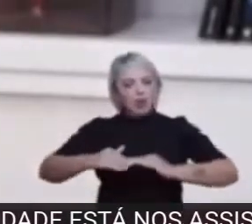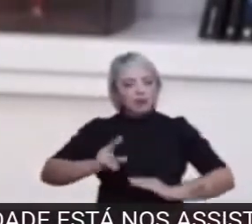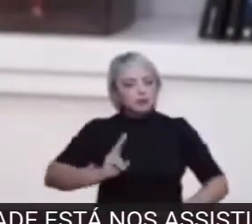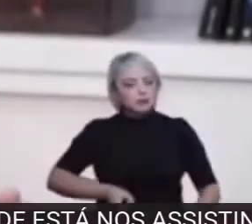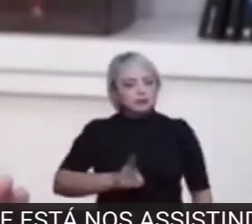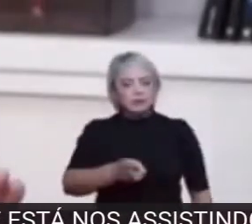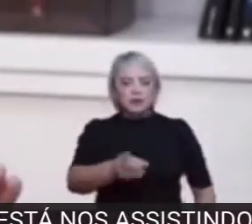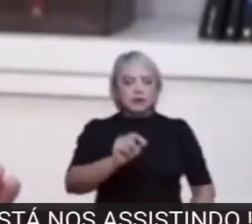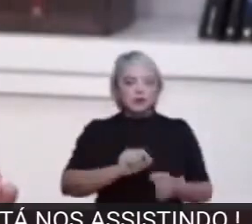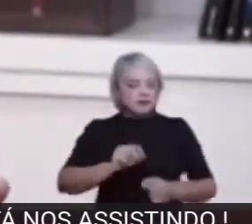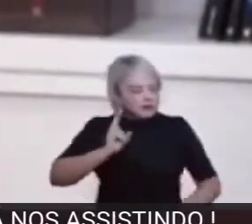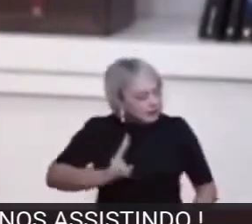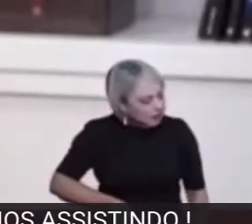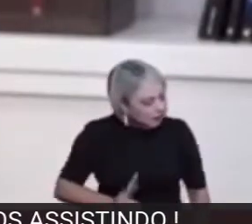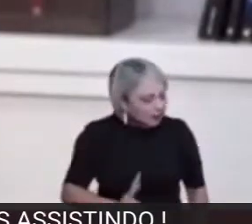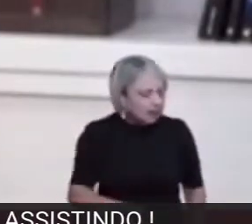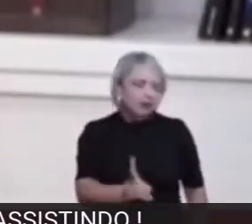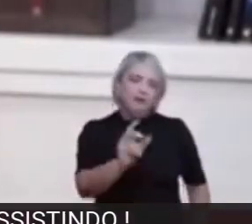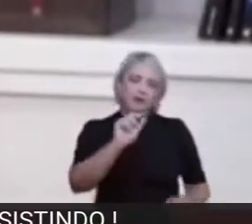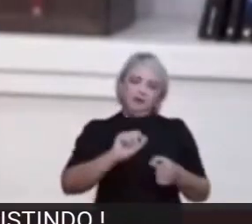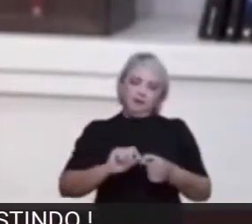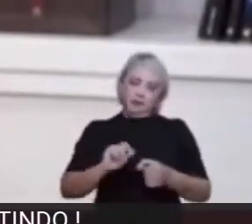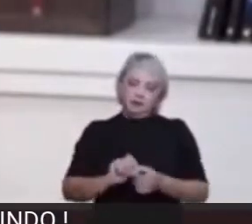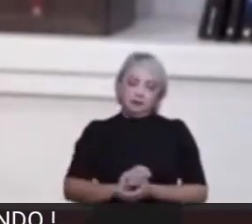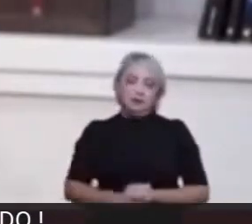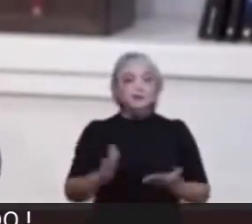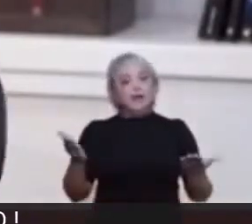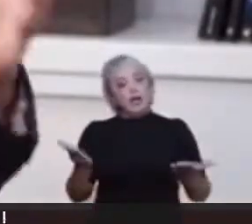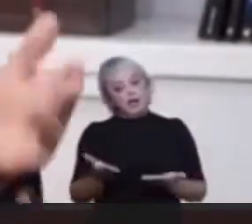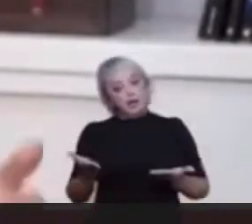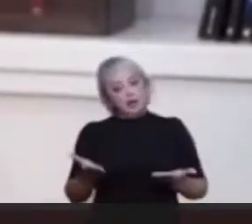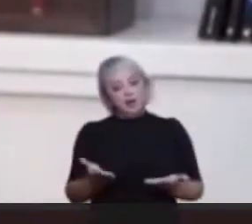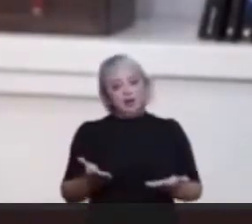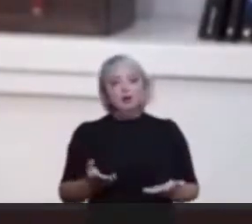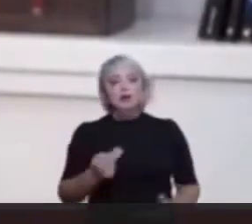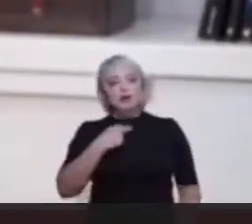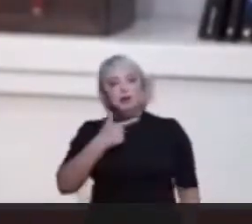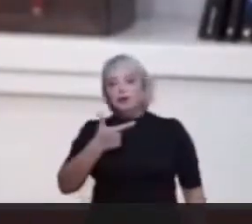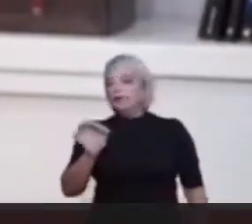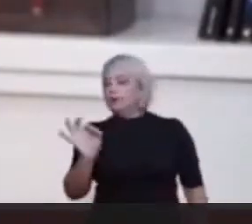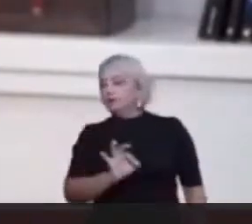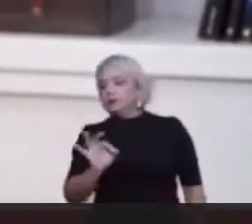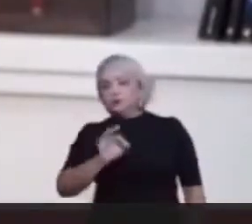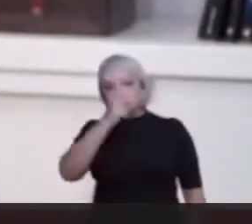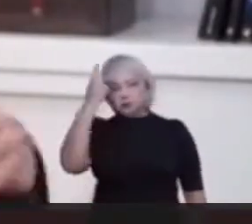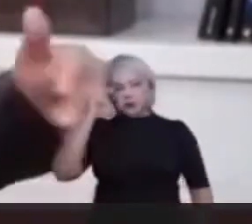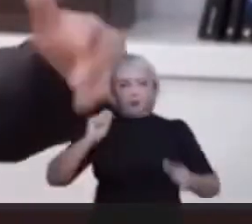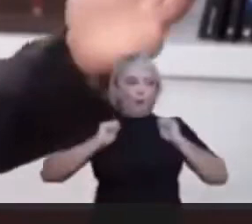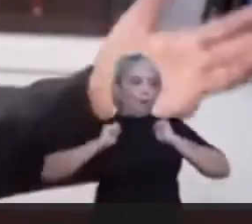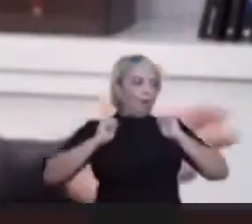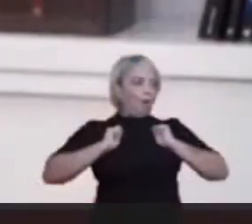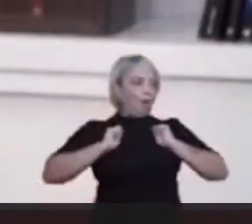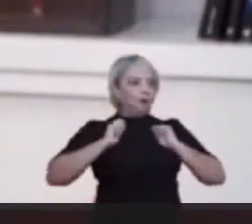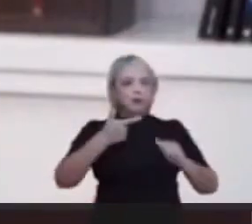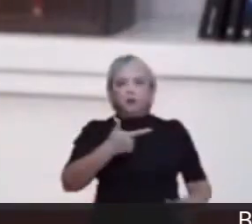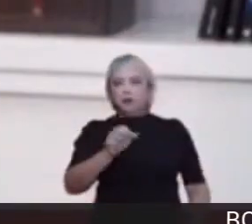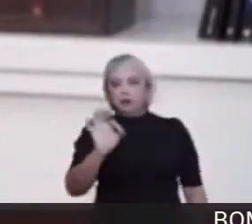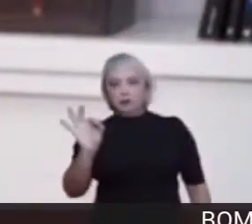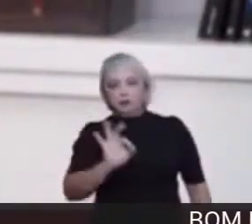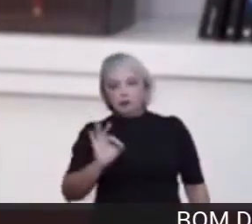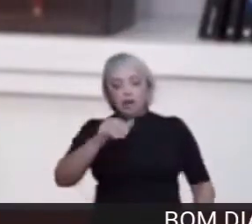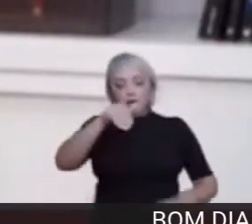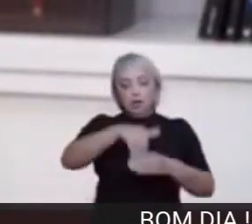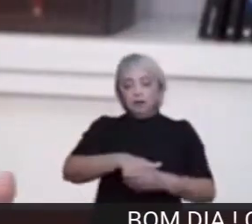Sempre se manifestou. Agora, você pode ter 20% de pessoas que se abstêm, você pode ter 20% de pessoas que votam na